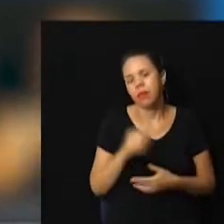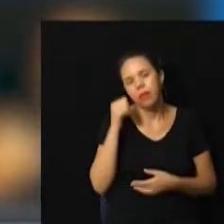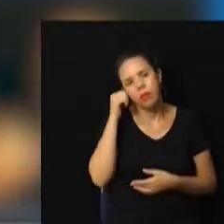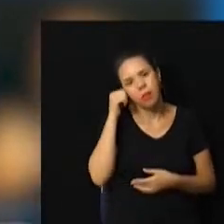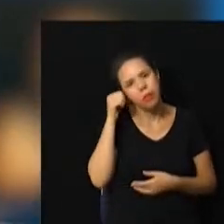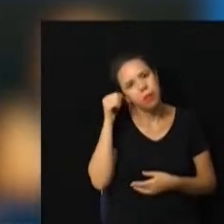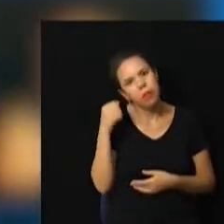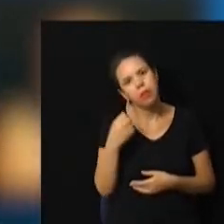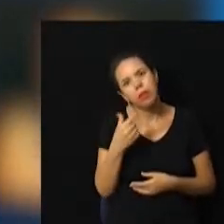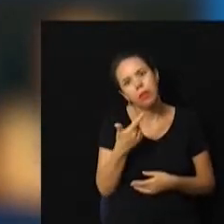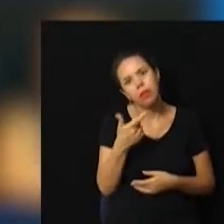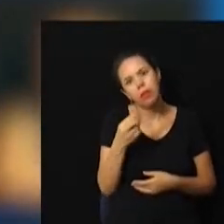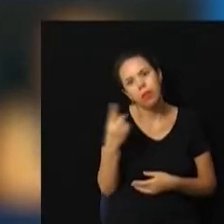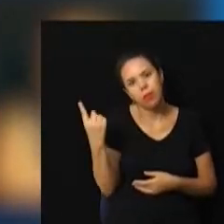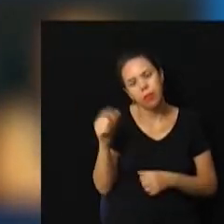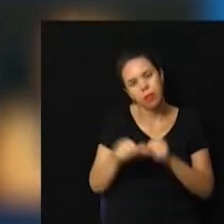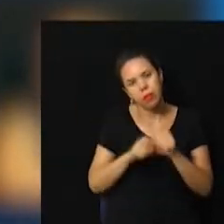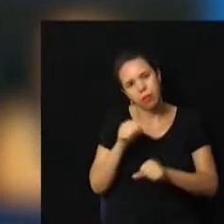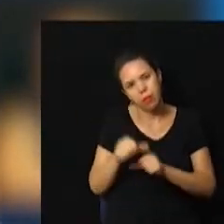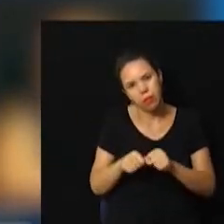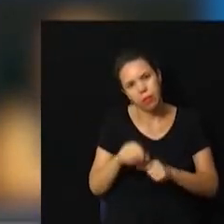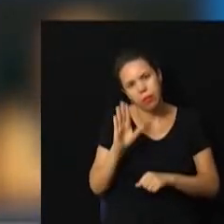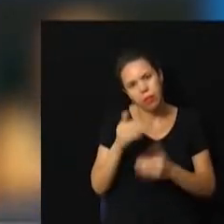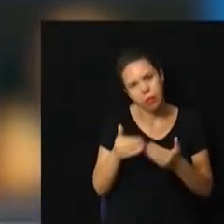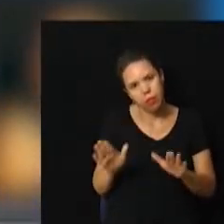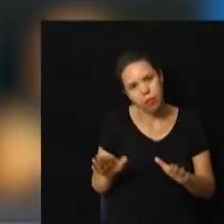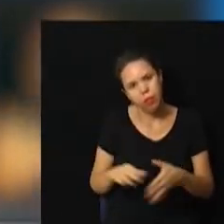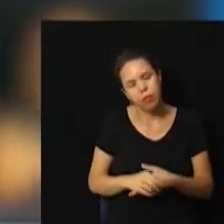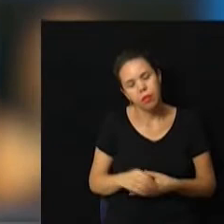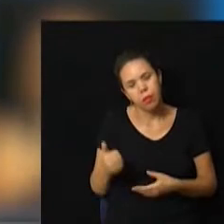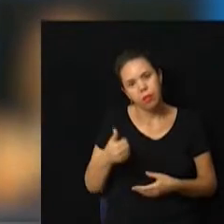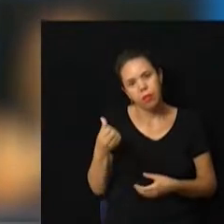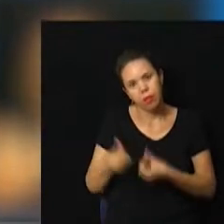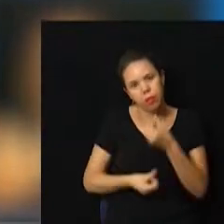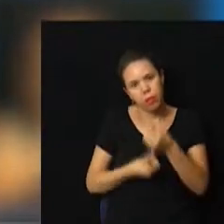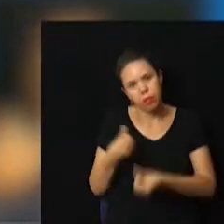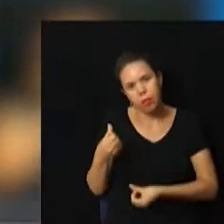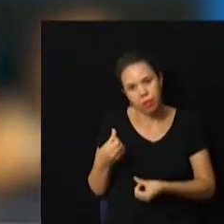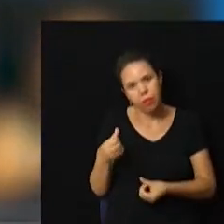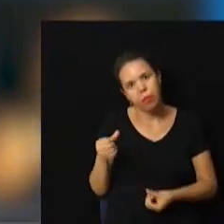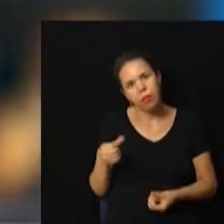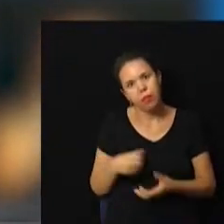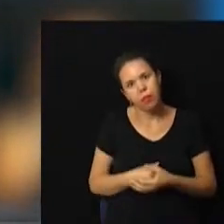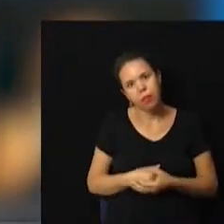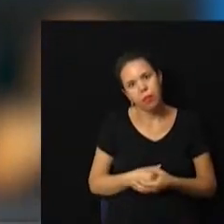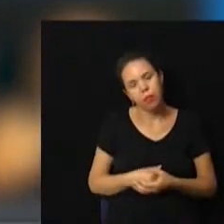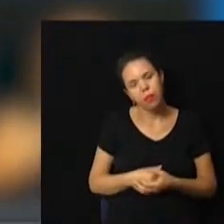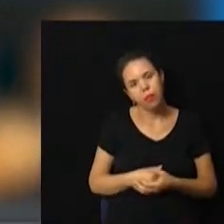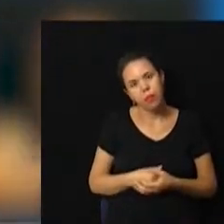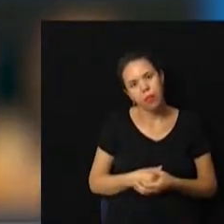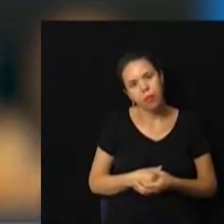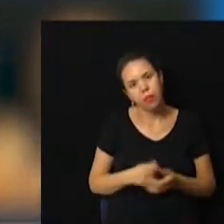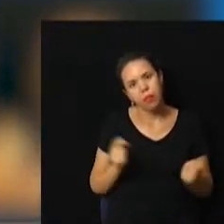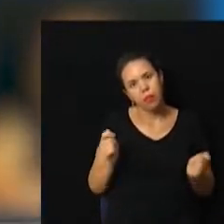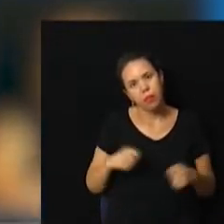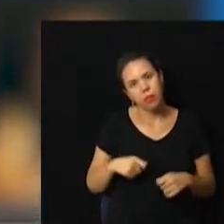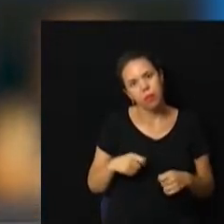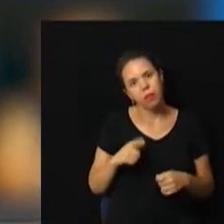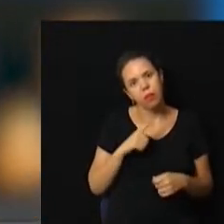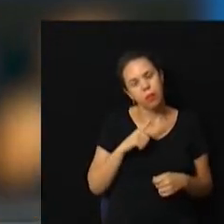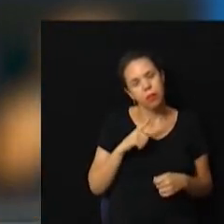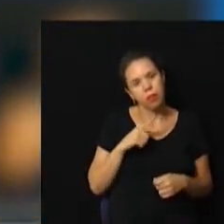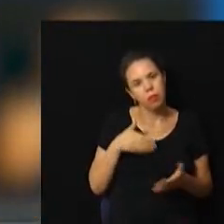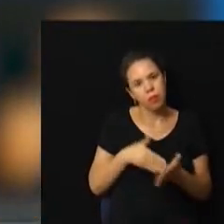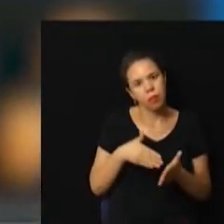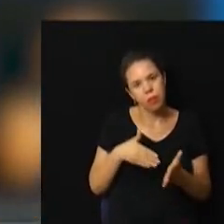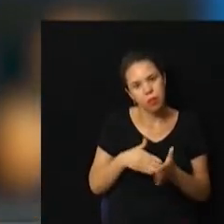casa. 21 mudou um pouquinho essa característica. O primeiro semestre ele foi realmente mais, nós